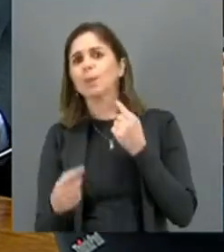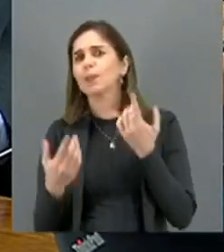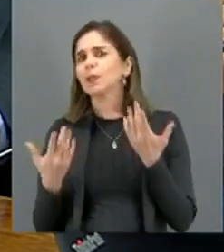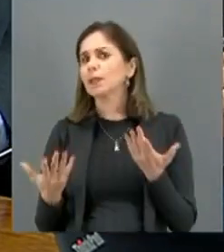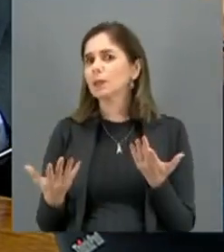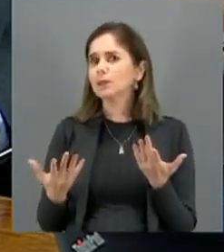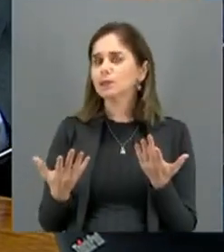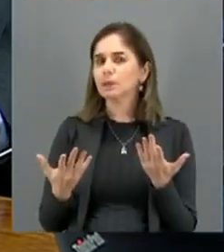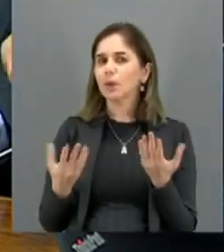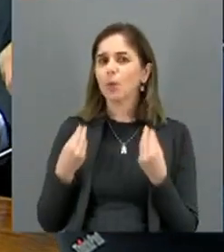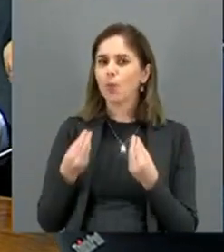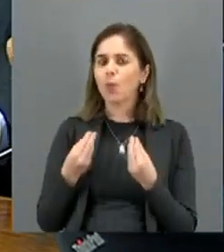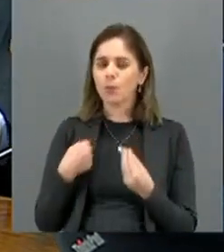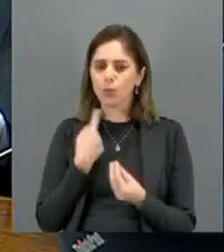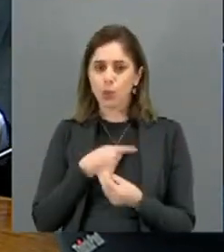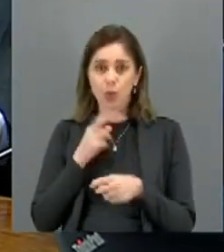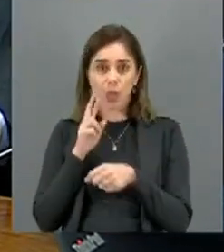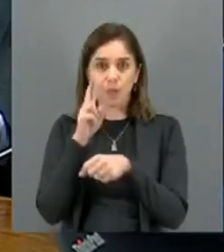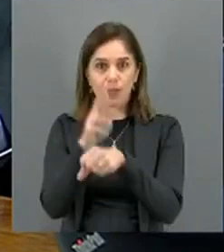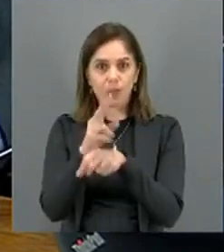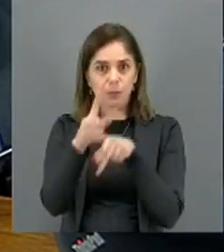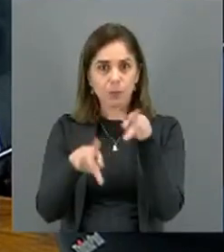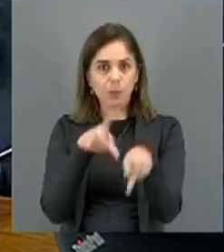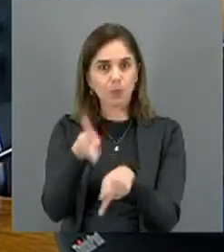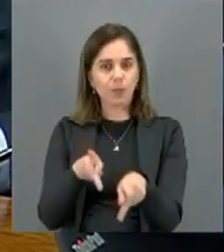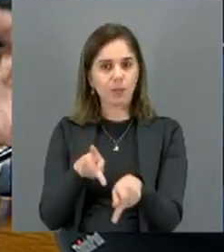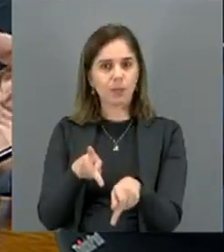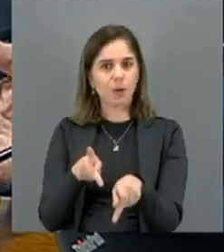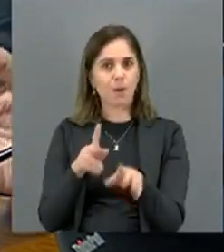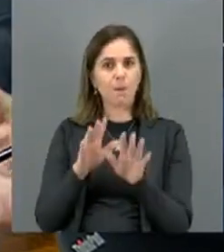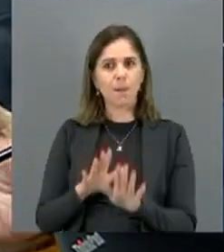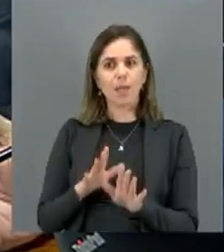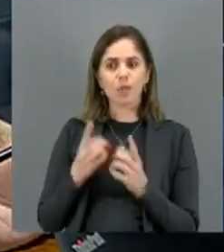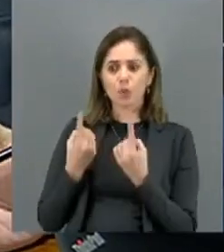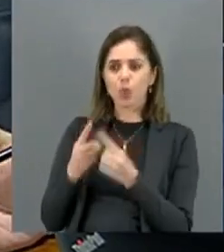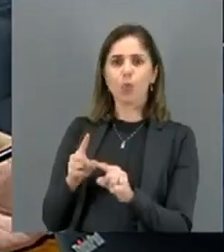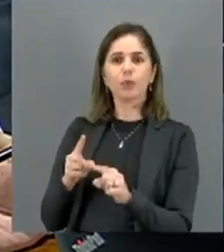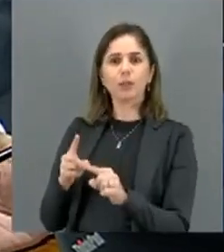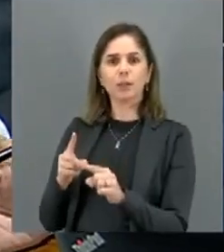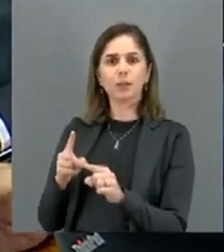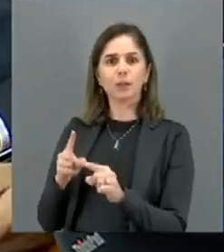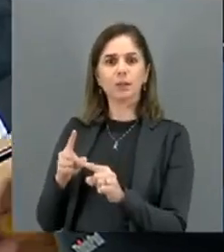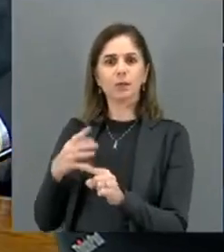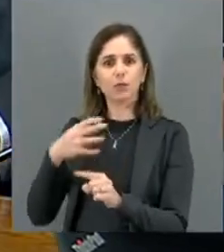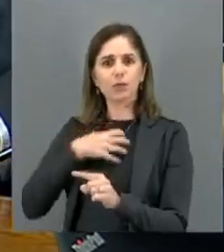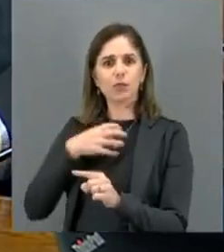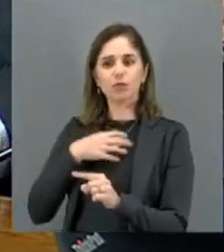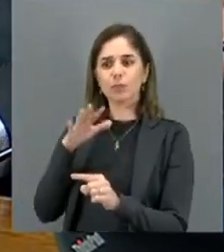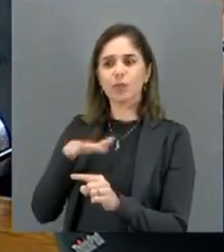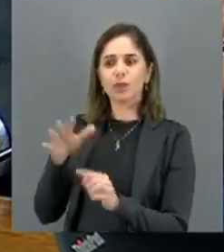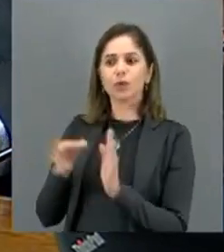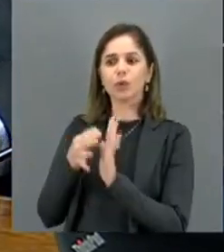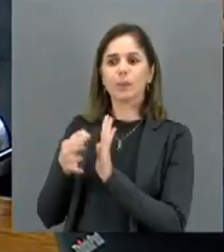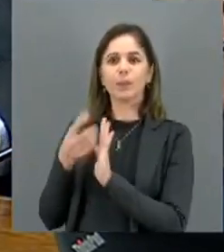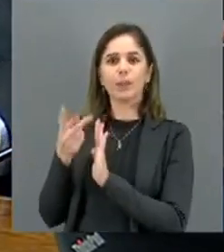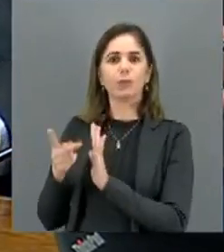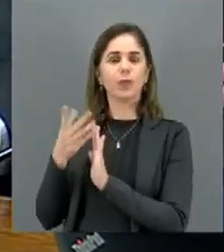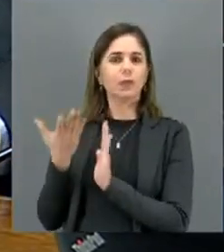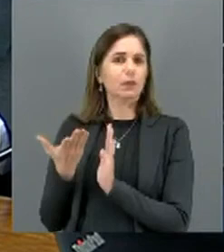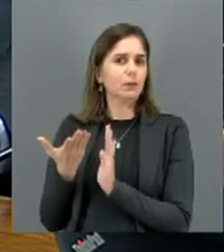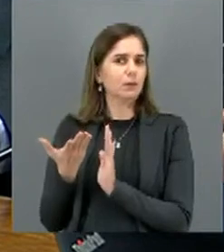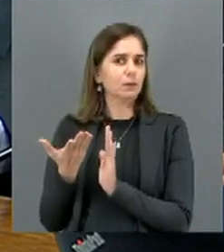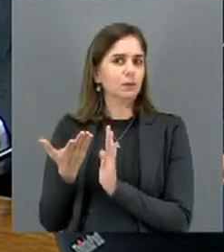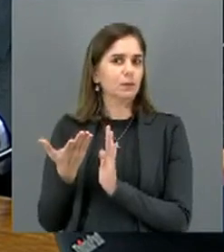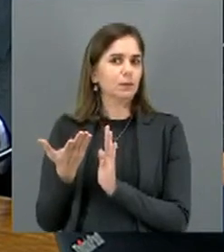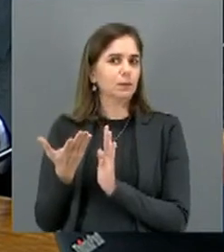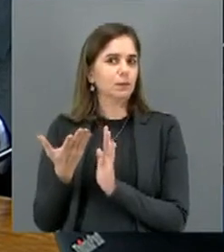contra-razoável estarmos aqui representando a população contra o sentimento da população brasileira. Me parece uma questão clara